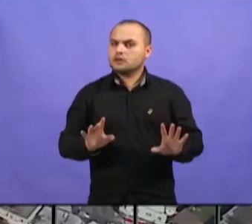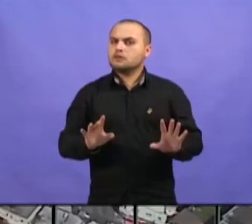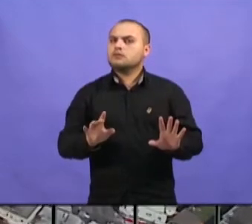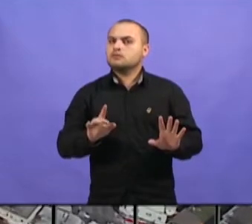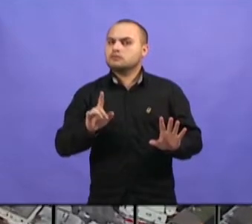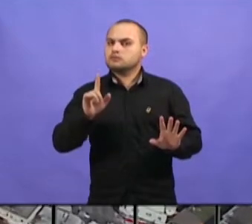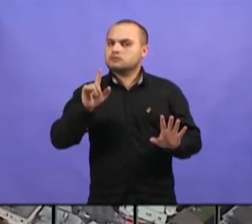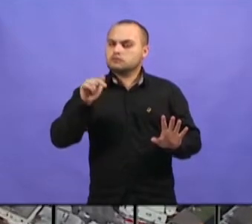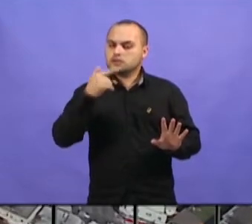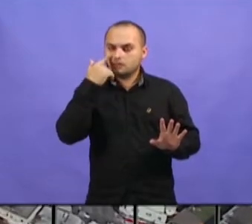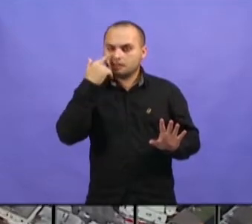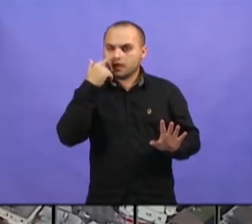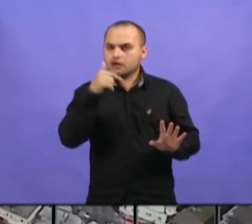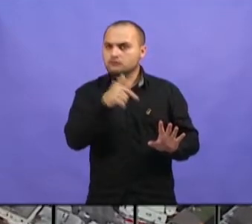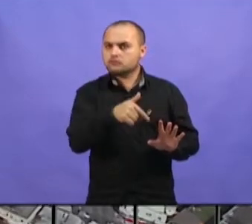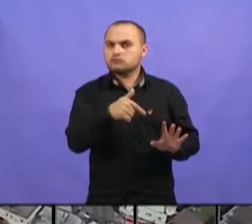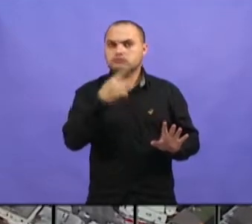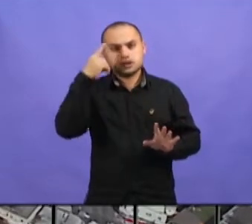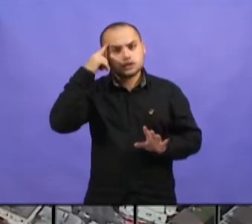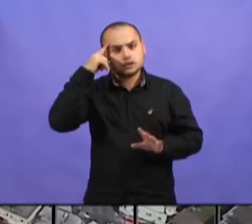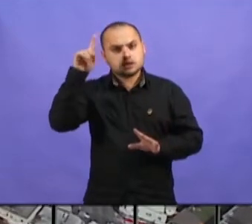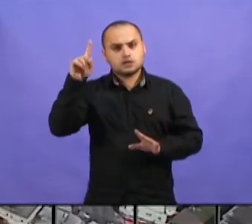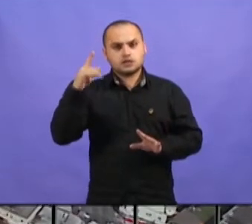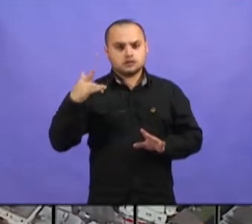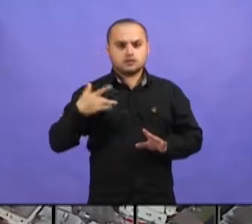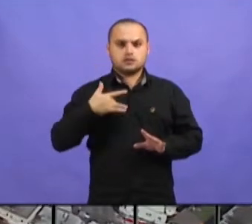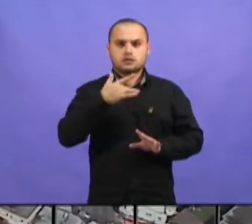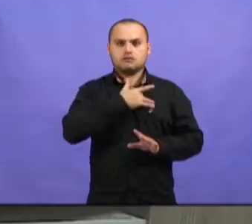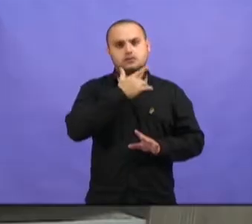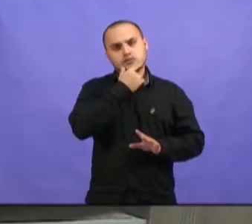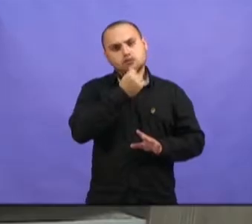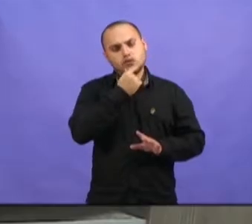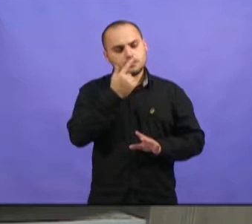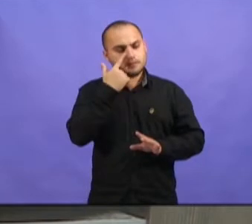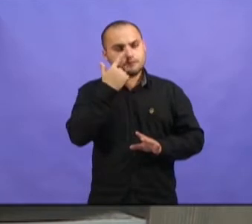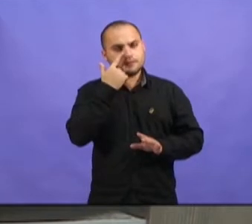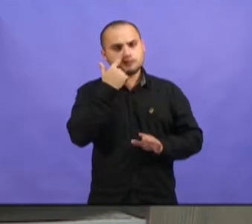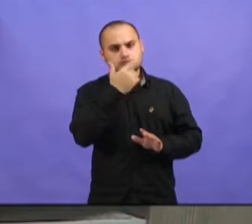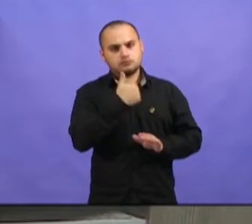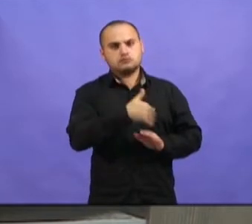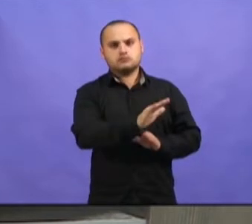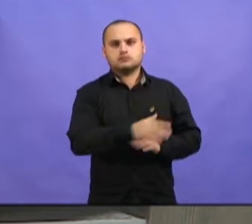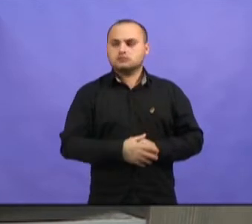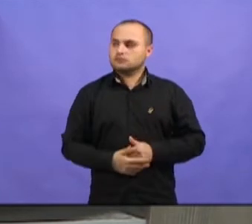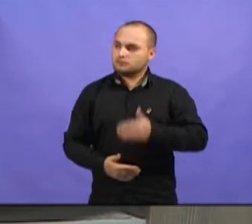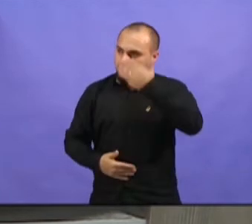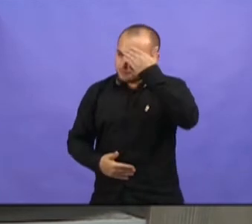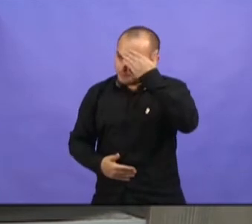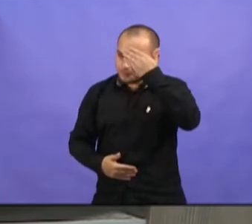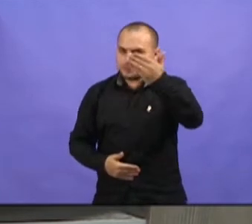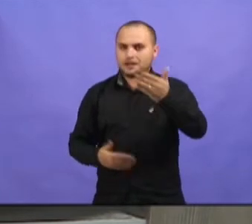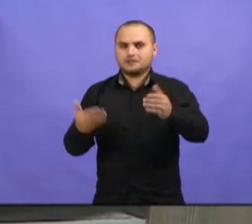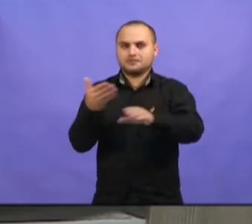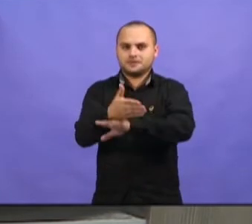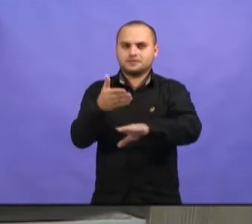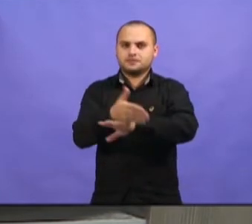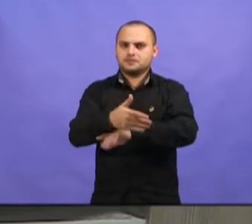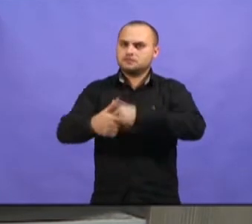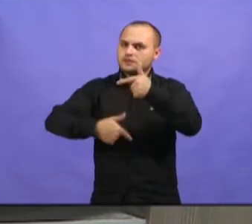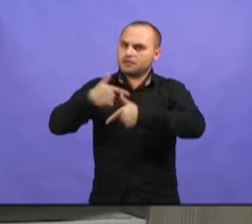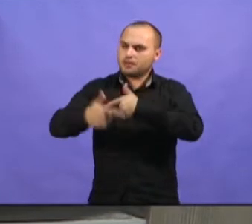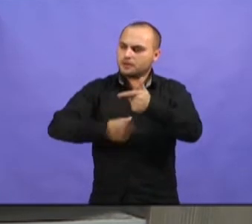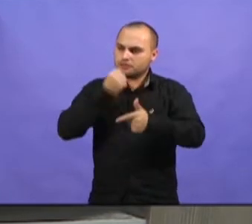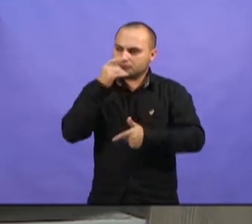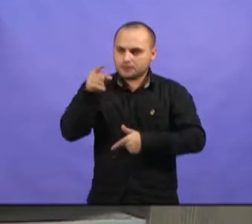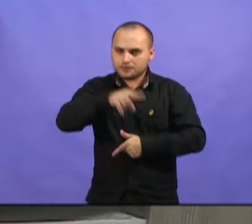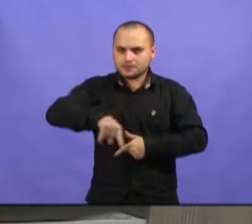estimulando um dia de saúde do homem, assim, um dia D e tal. Muito obrigado pela participação, excelente trabalho para vocês,